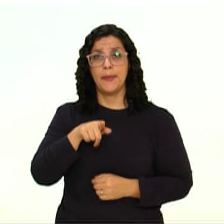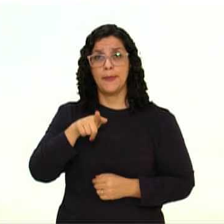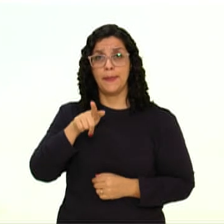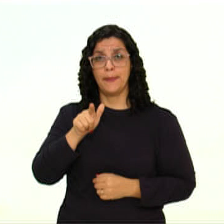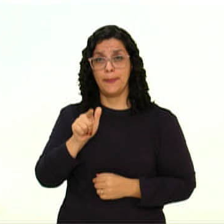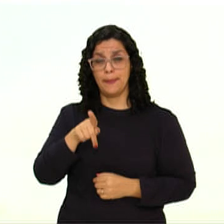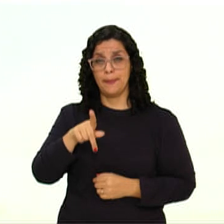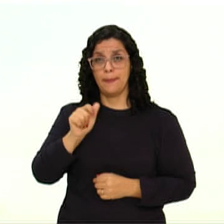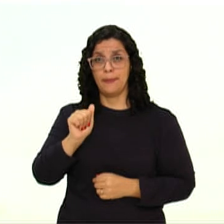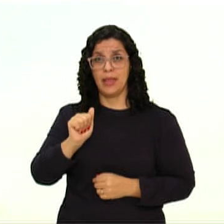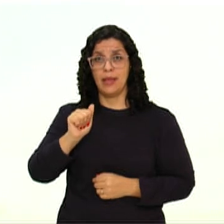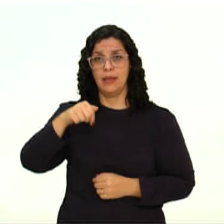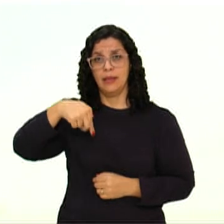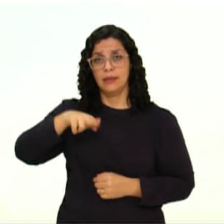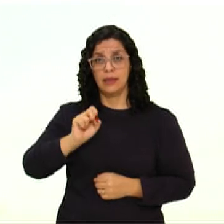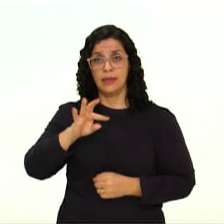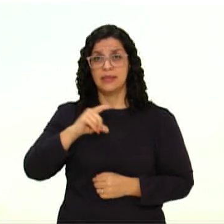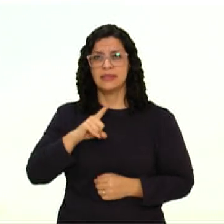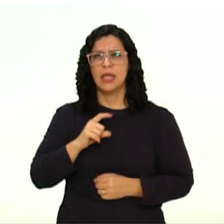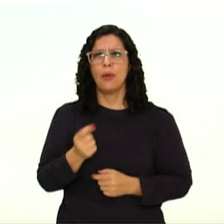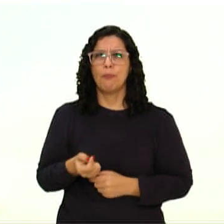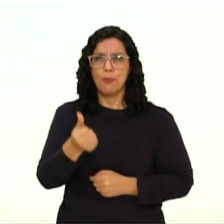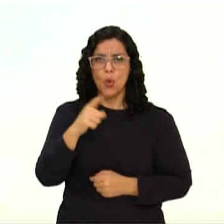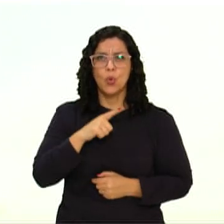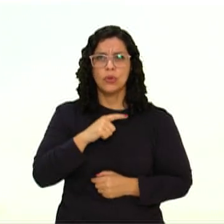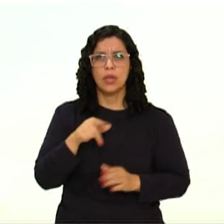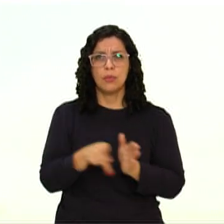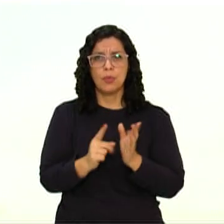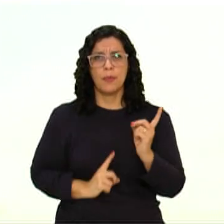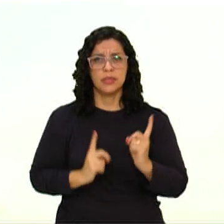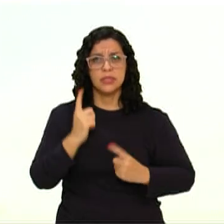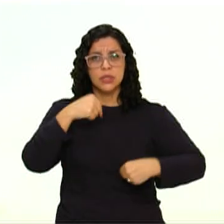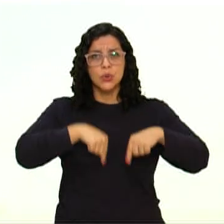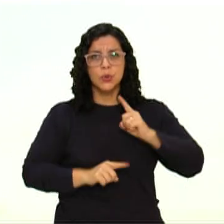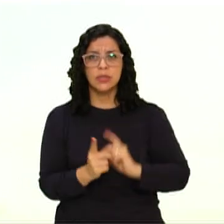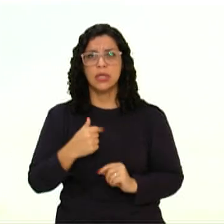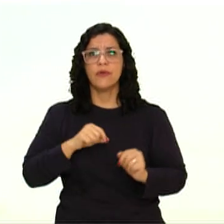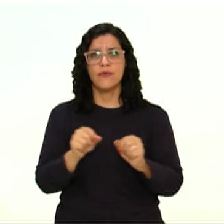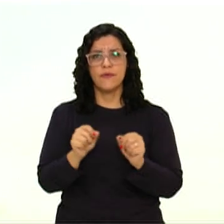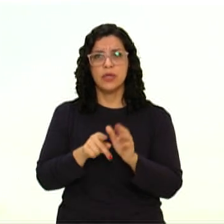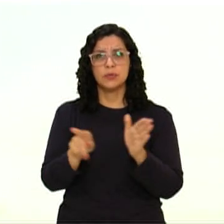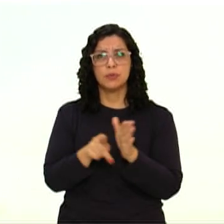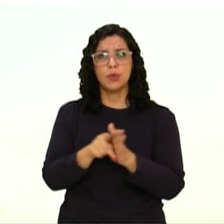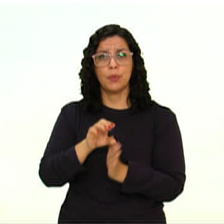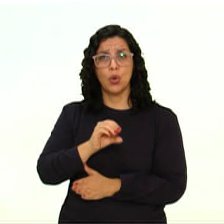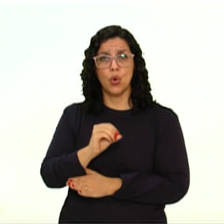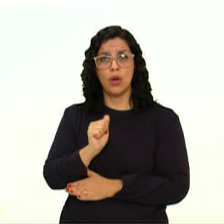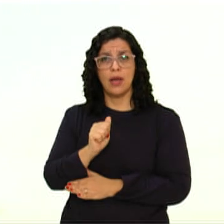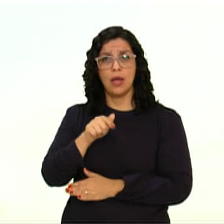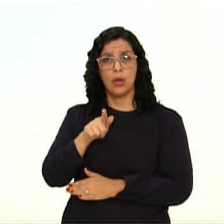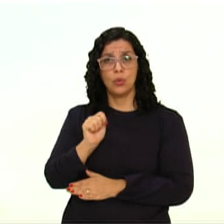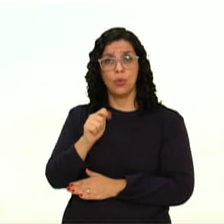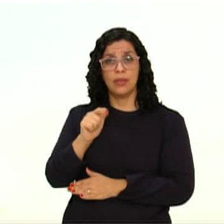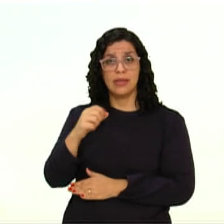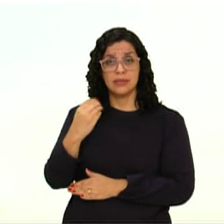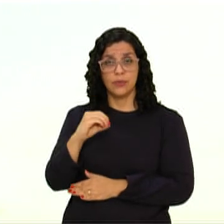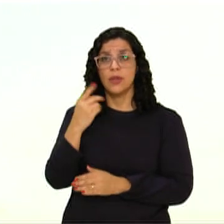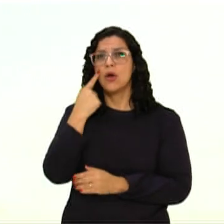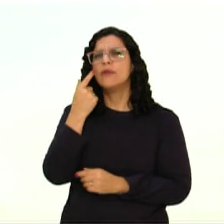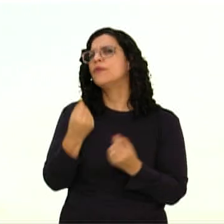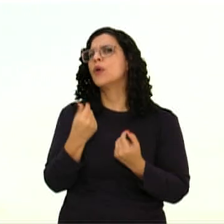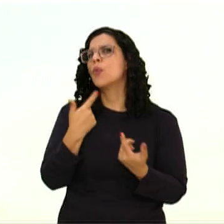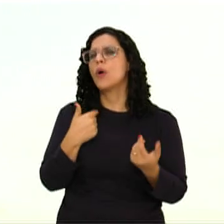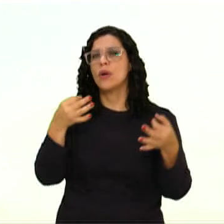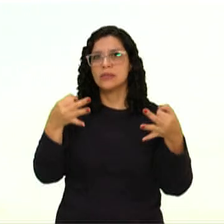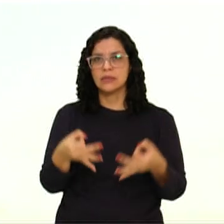são elementos celulares menos numerosos, presentes na circulação, atuando nos processos de coagulação sanguínea. Agora vamos lá, gente. Qual